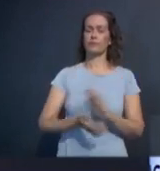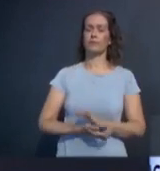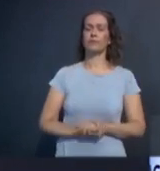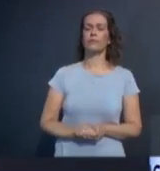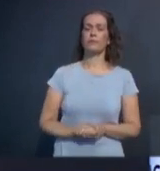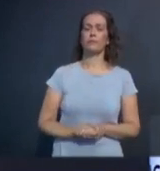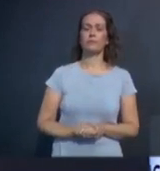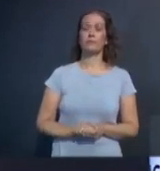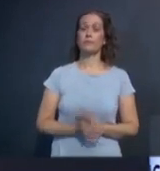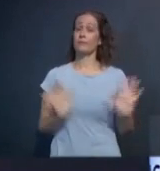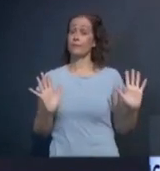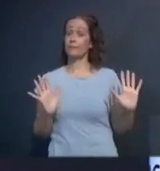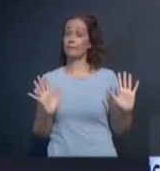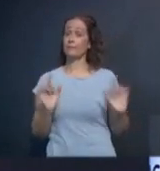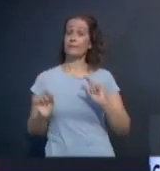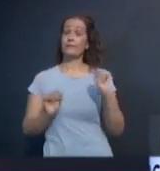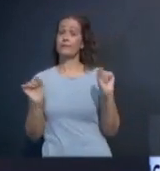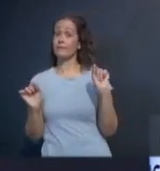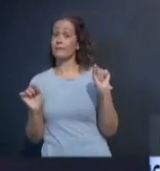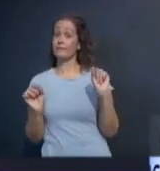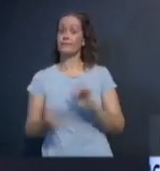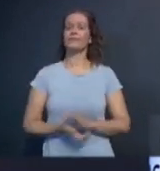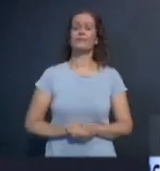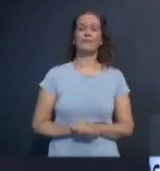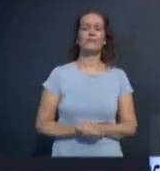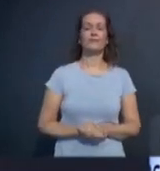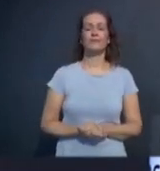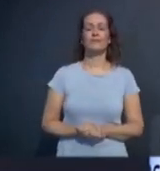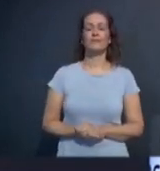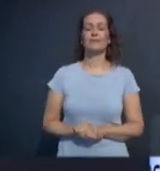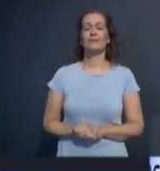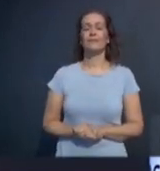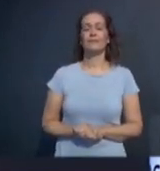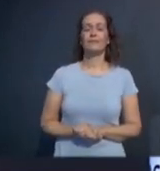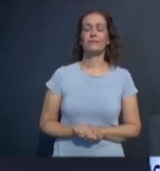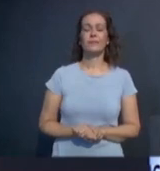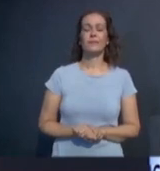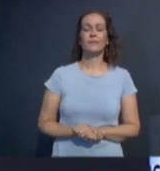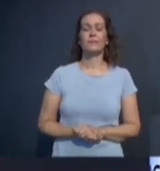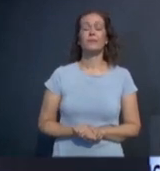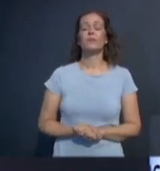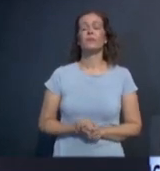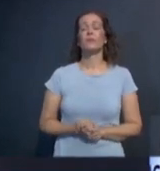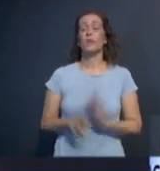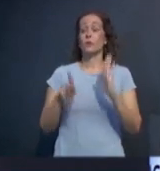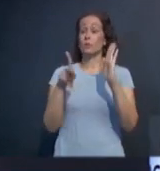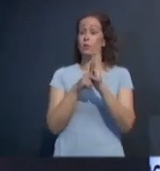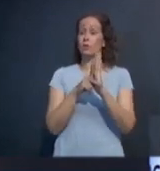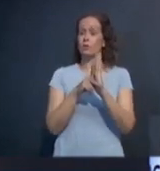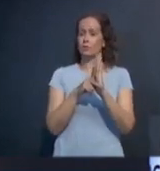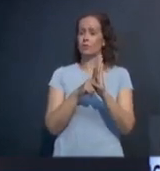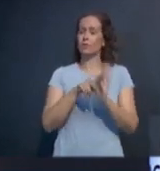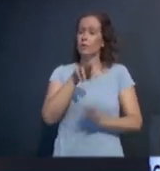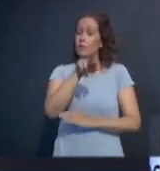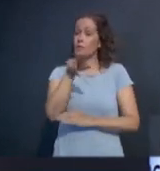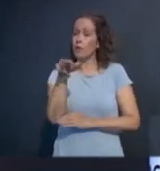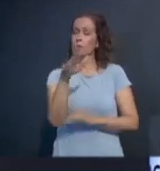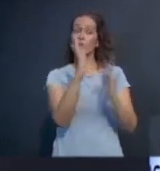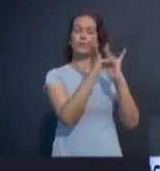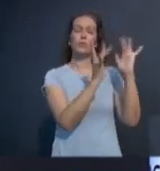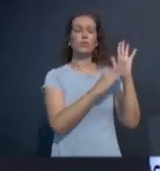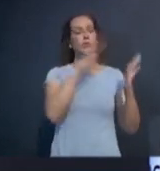5. Tchan, tchan, tchan, tchan. Olha aqui. Pois nem mesmo os seus irmãos criam nele.